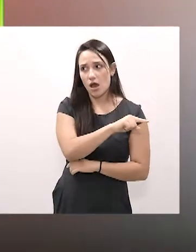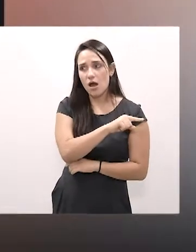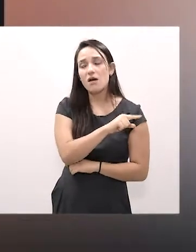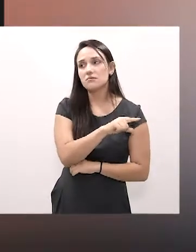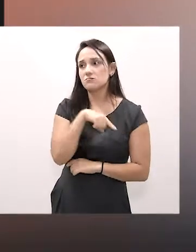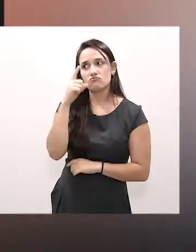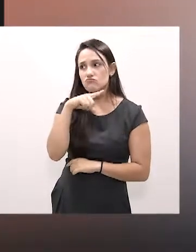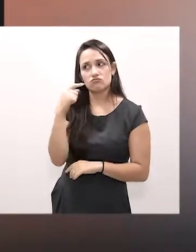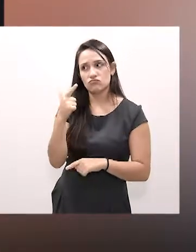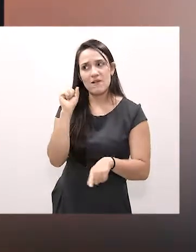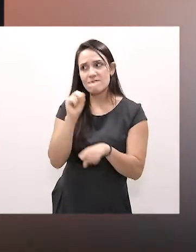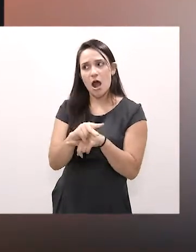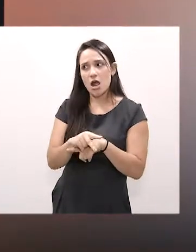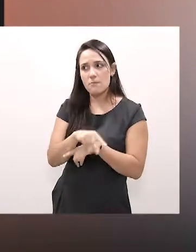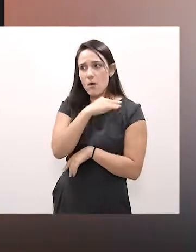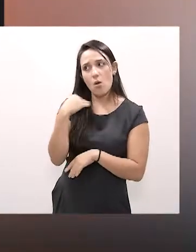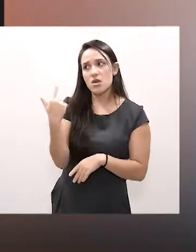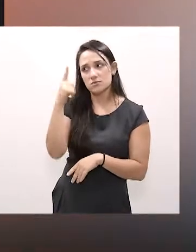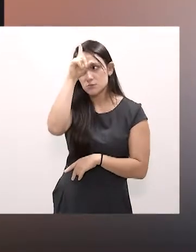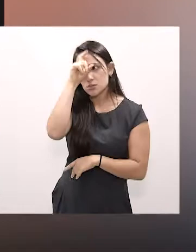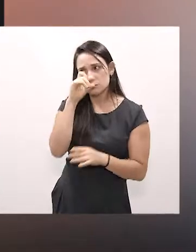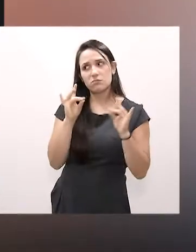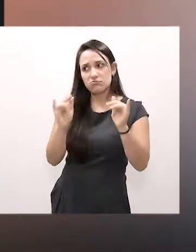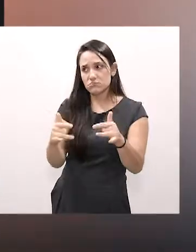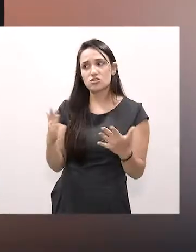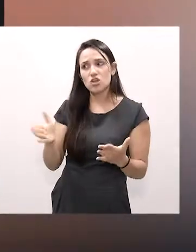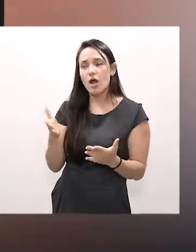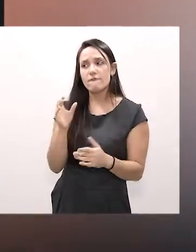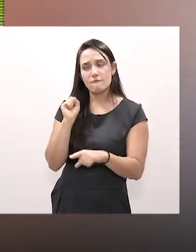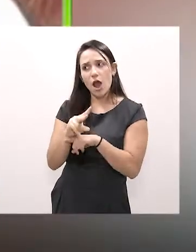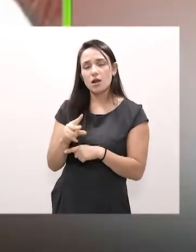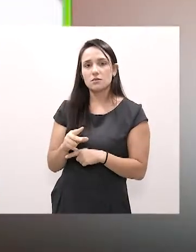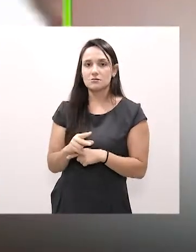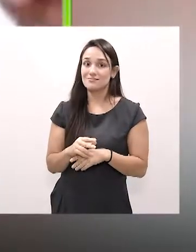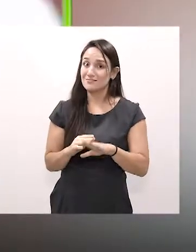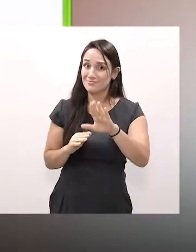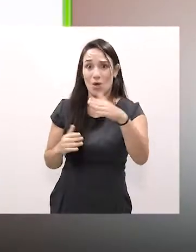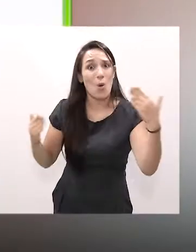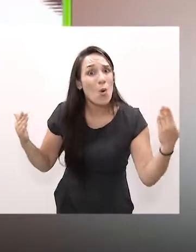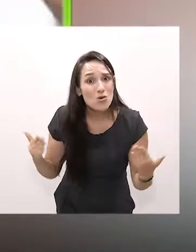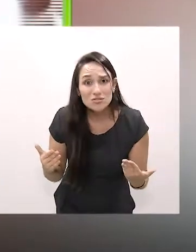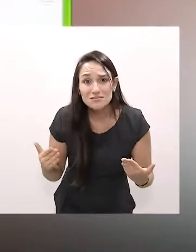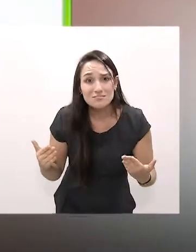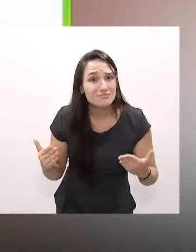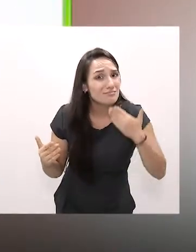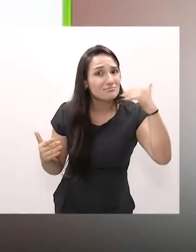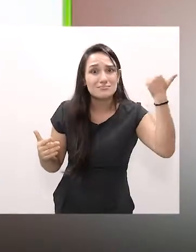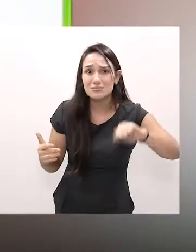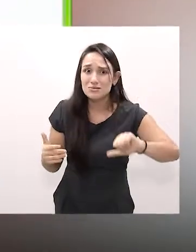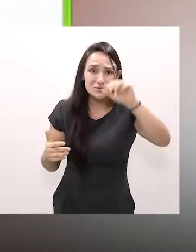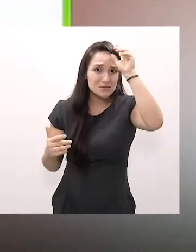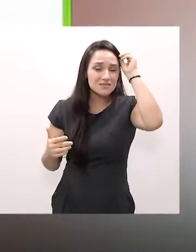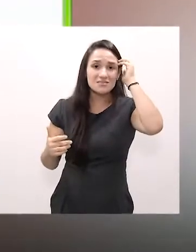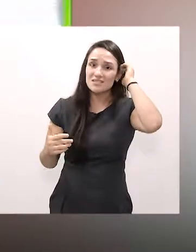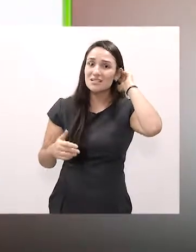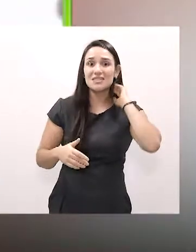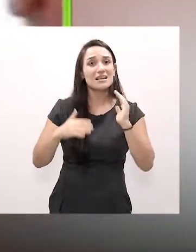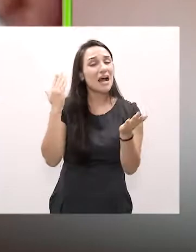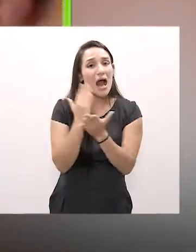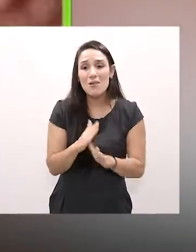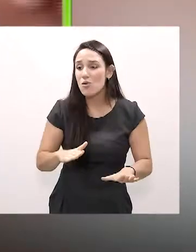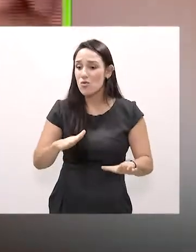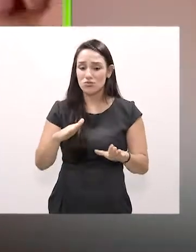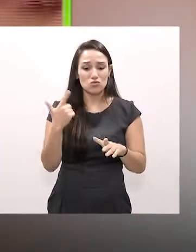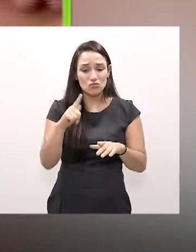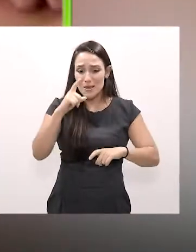infelizmente, vai precisando de uma vaga de UTI, vai morrer porque não tem vaga. E o pior é que hoje praticamente estamos tendo a escassez